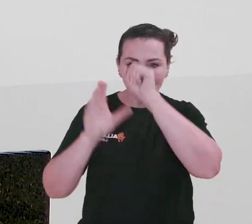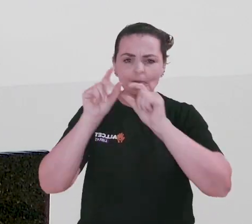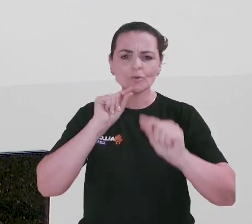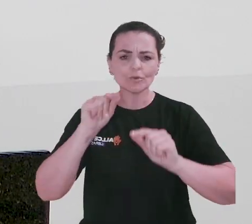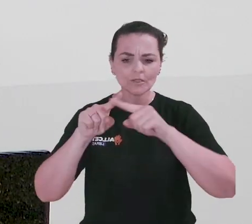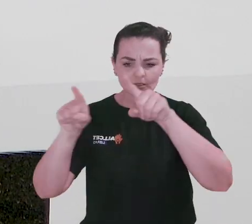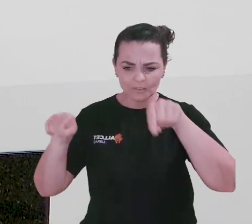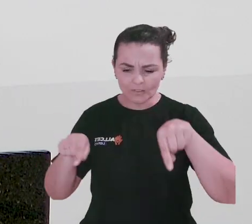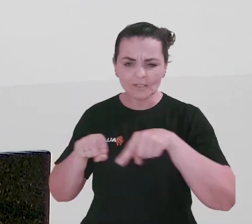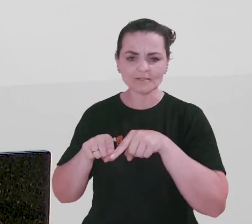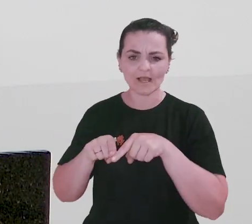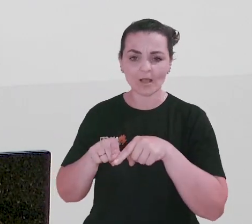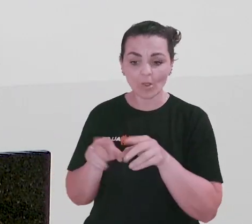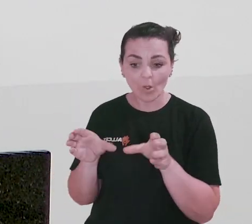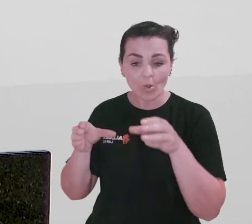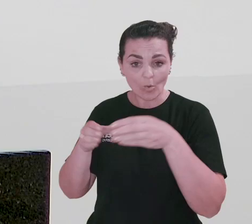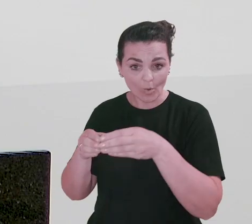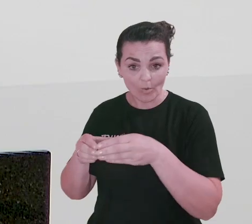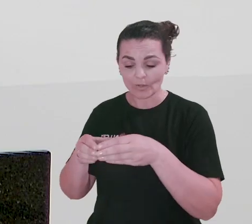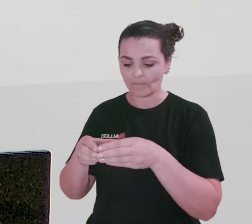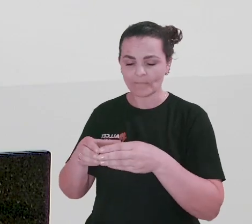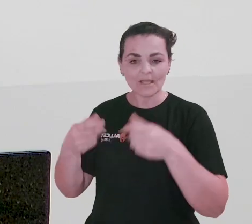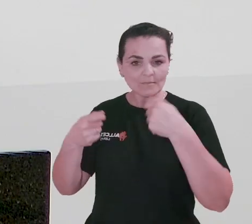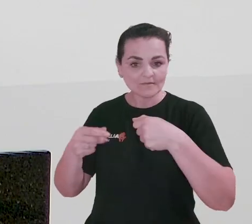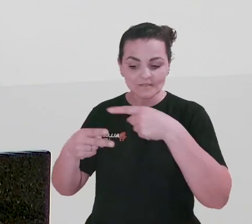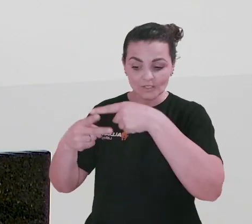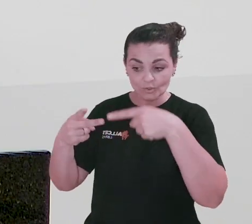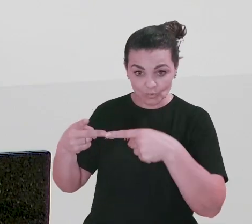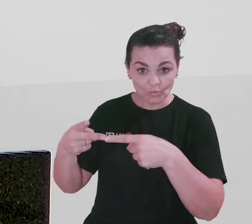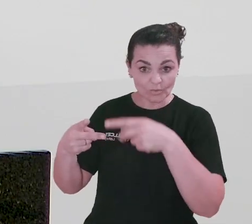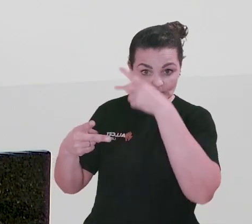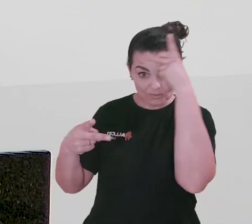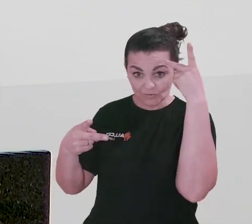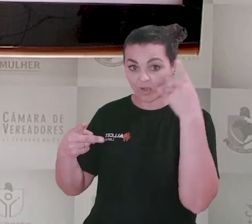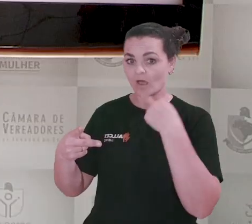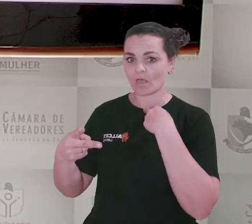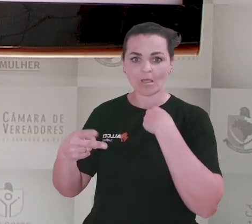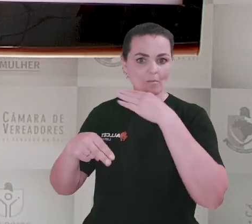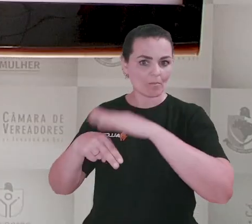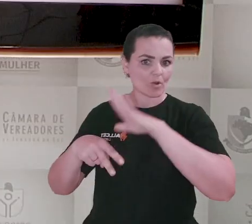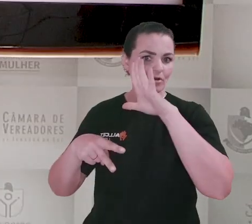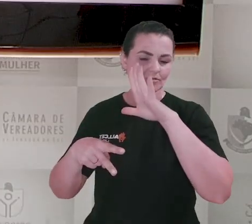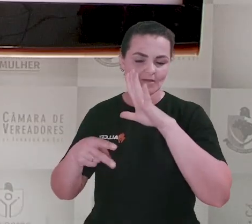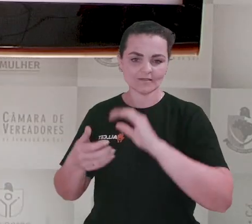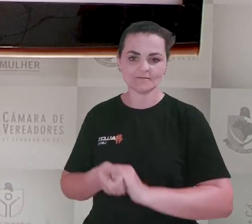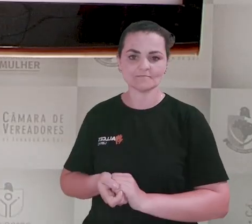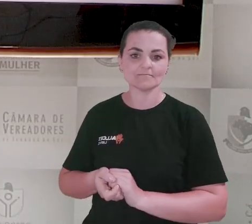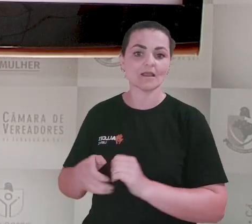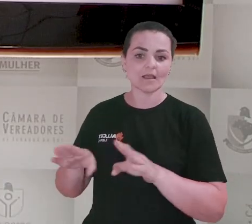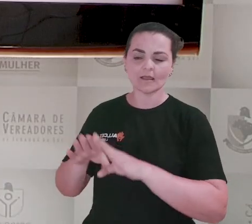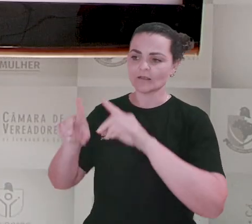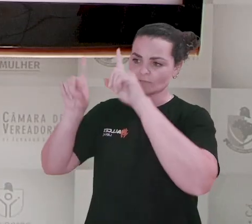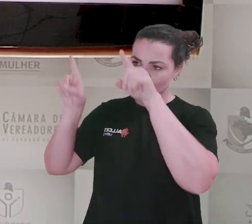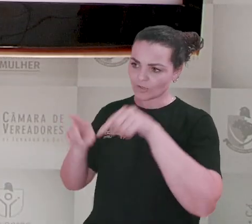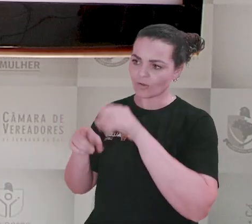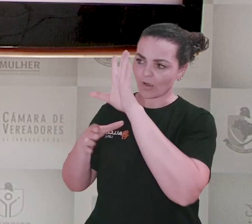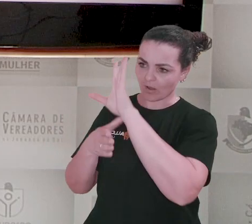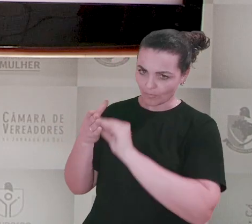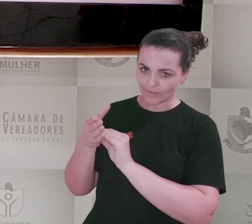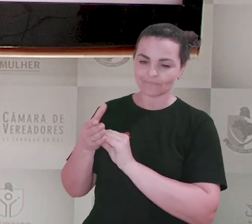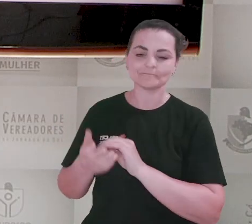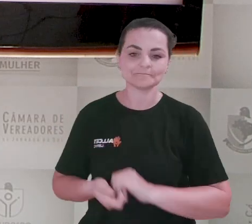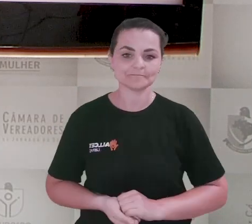duplas não são de três pessoas e tudo que está no quadro para copiar entrevista TV Câmara Jaraguá do Sul